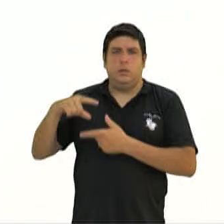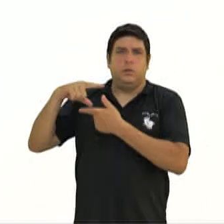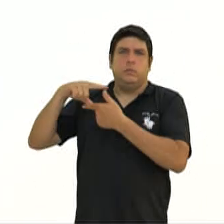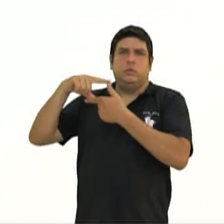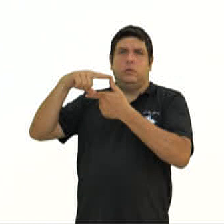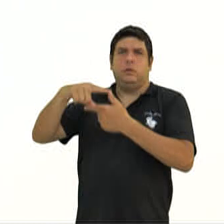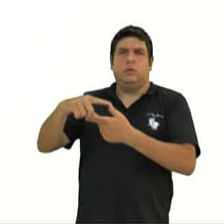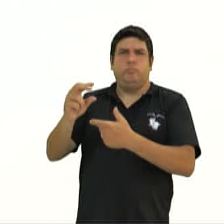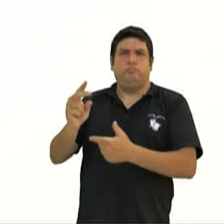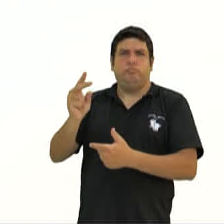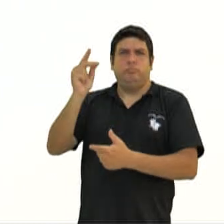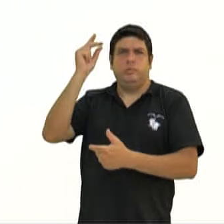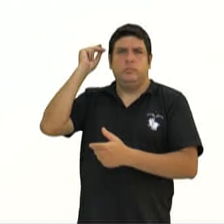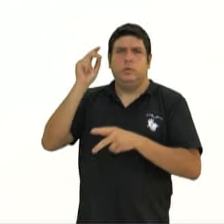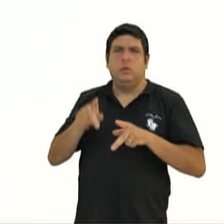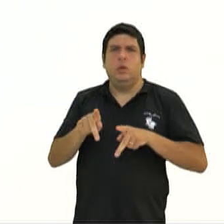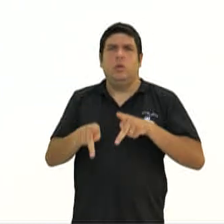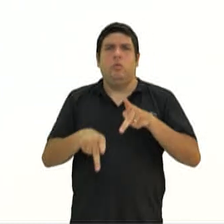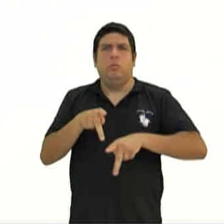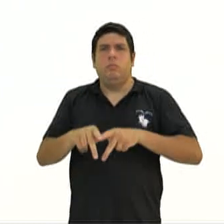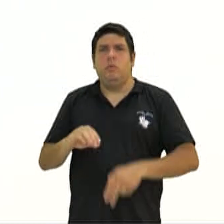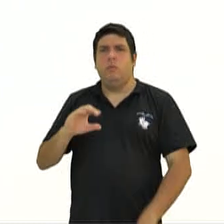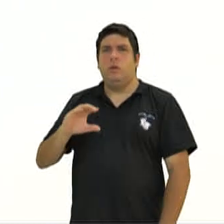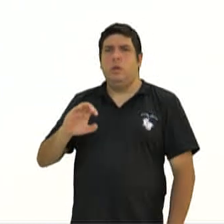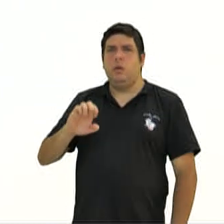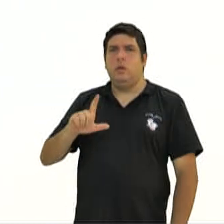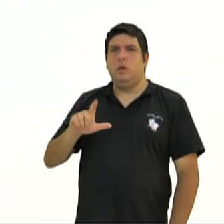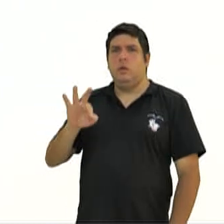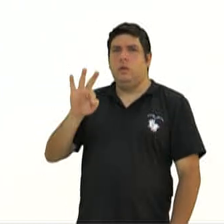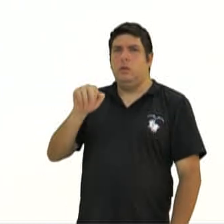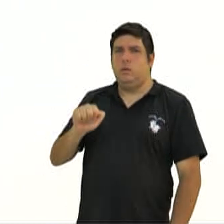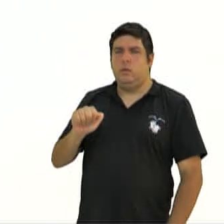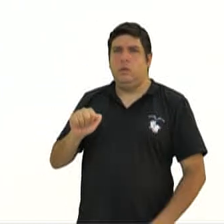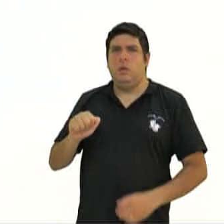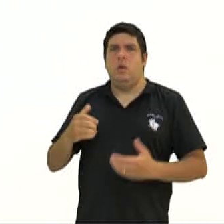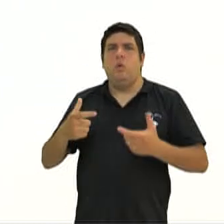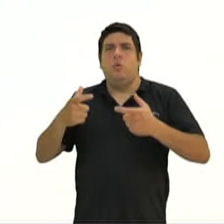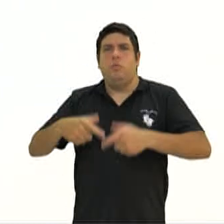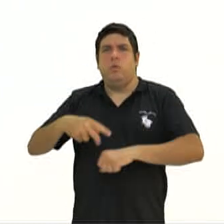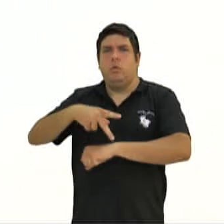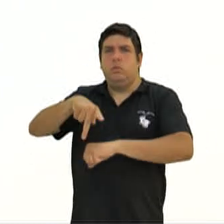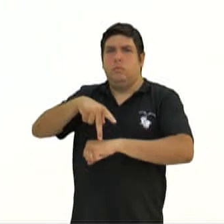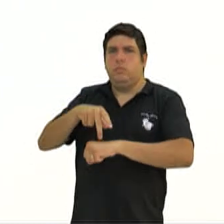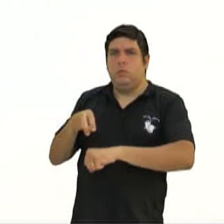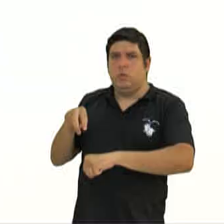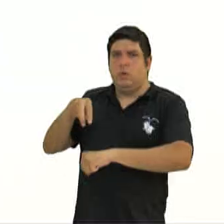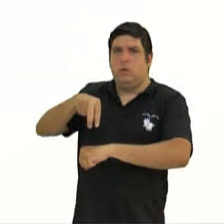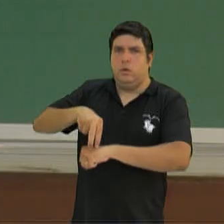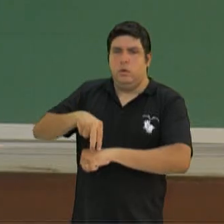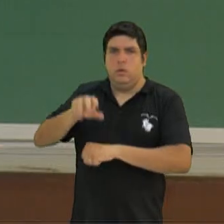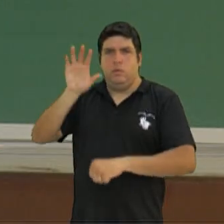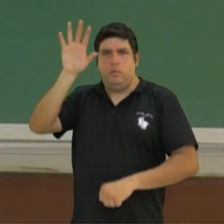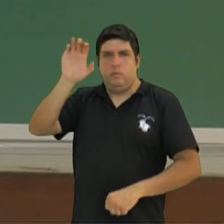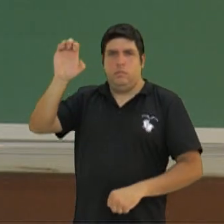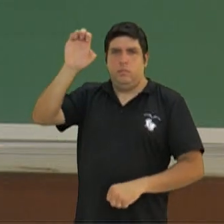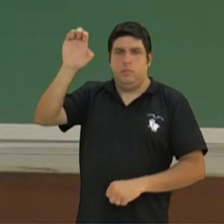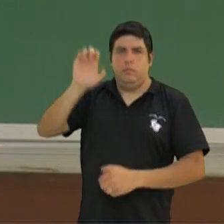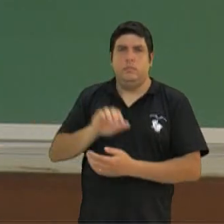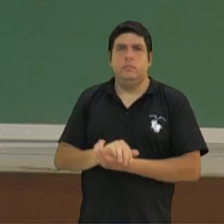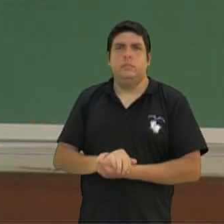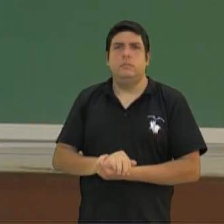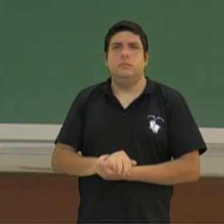antigos celtas, tá? Um povo que viveu onde hoje é a Irlanda, lá na Europa. Então a primeira palavra é